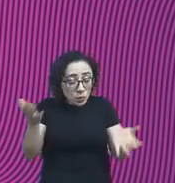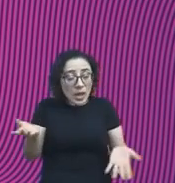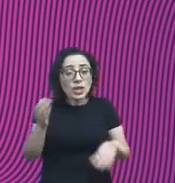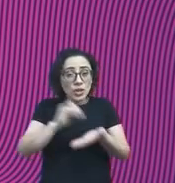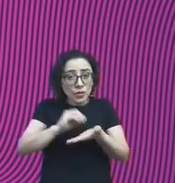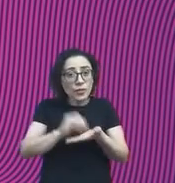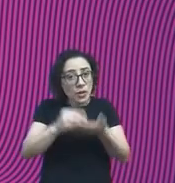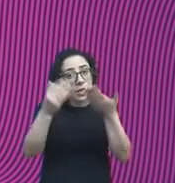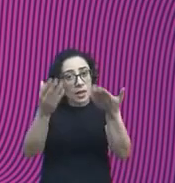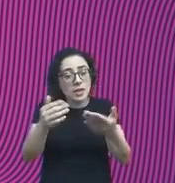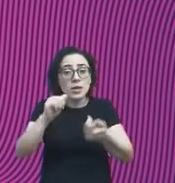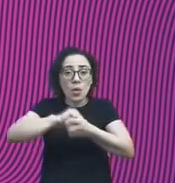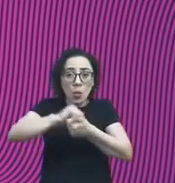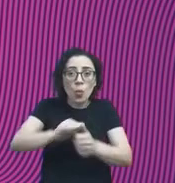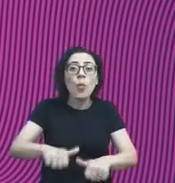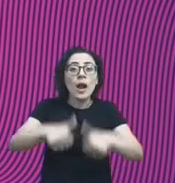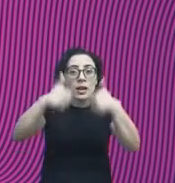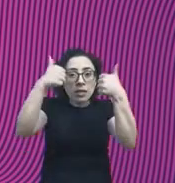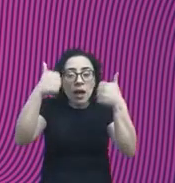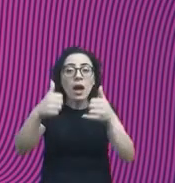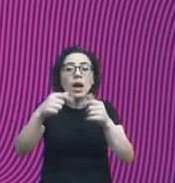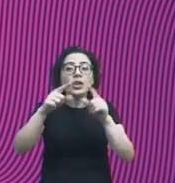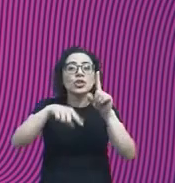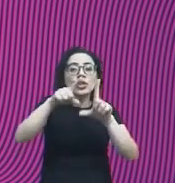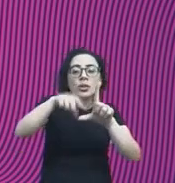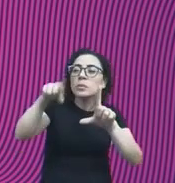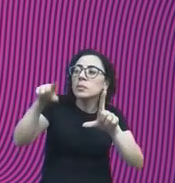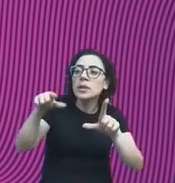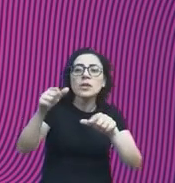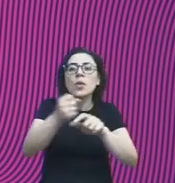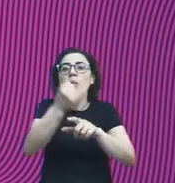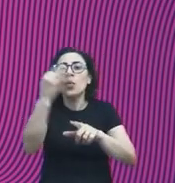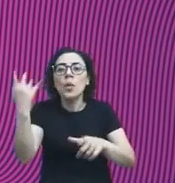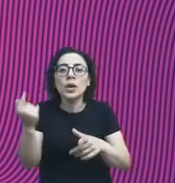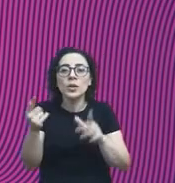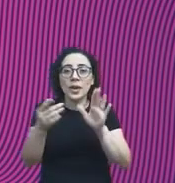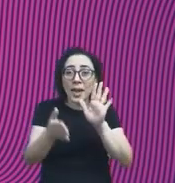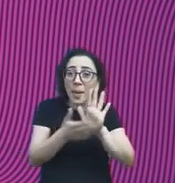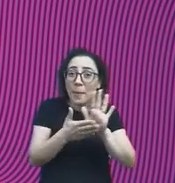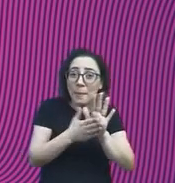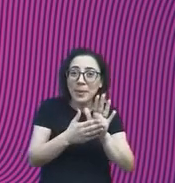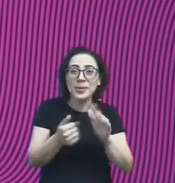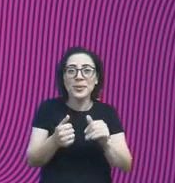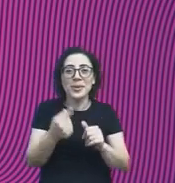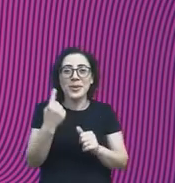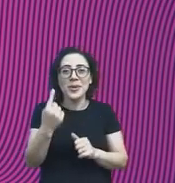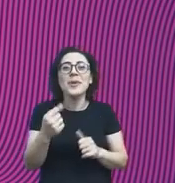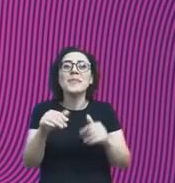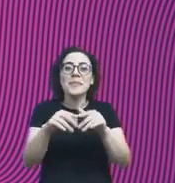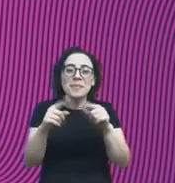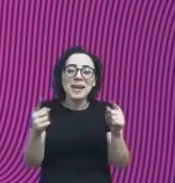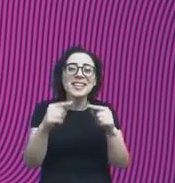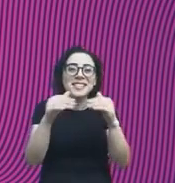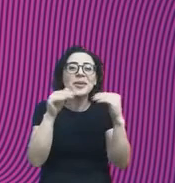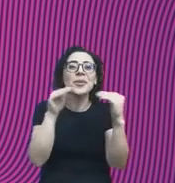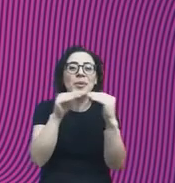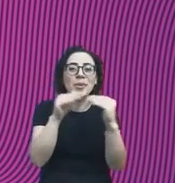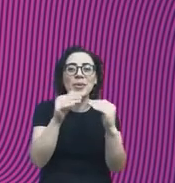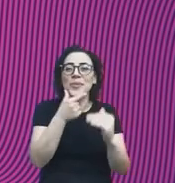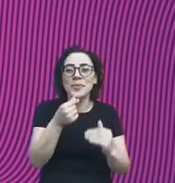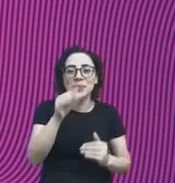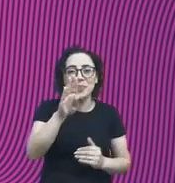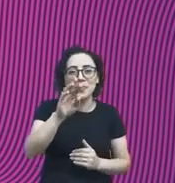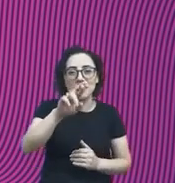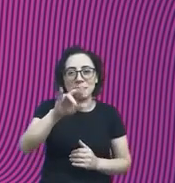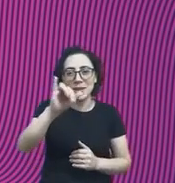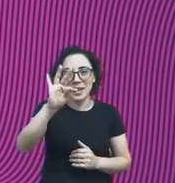Qualidade, medição, divulgação de qualidade, essa pauta do prontuário único. Mas eu concordo com o Brito, e ele é muito eloquente. A